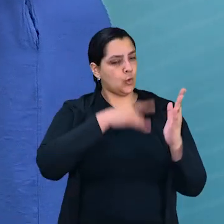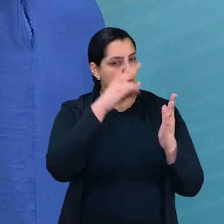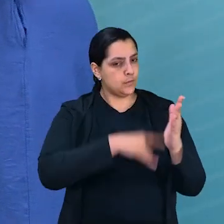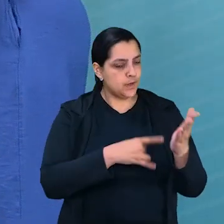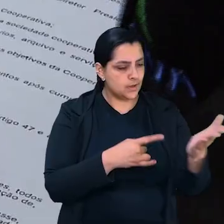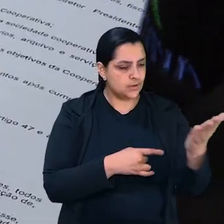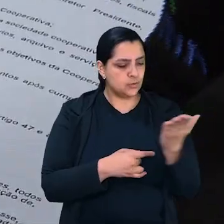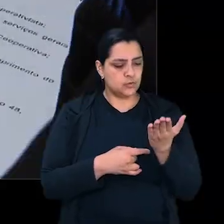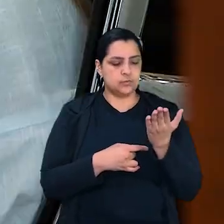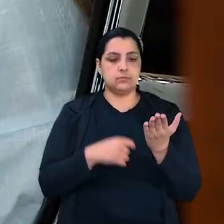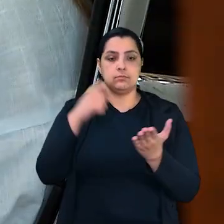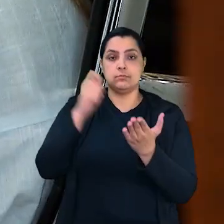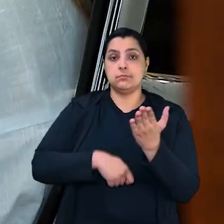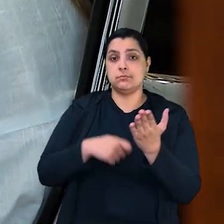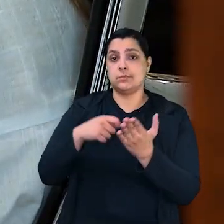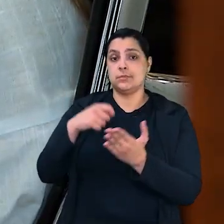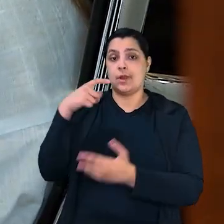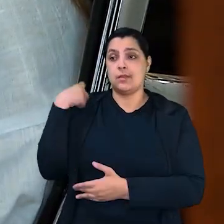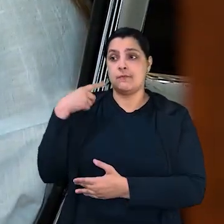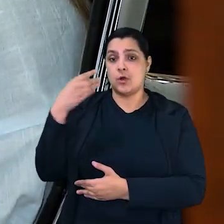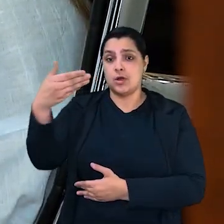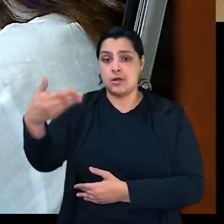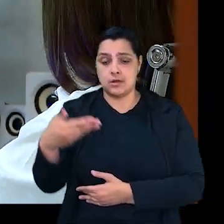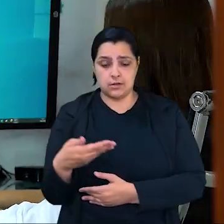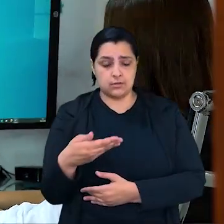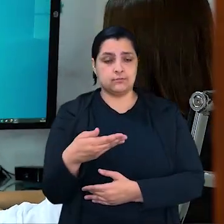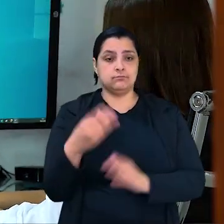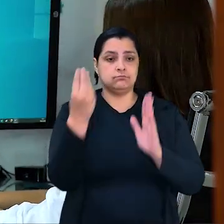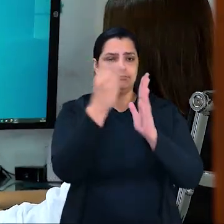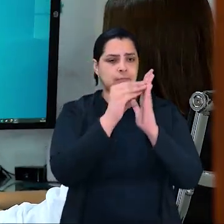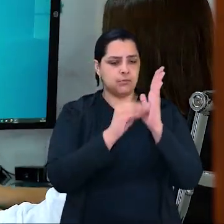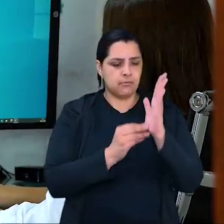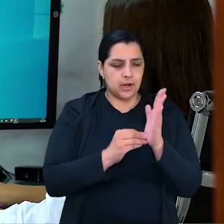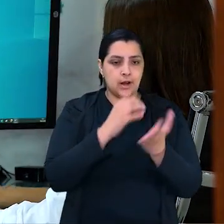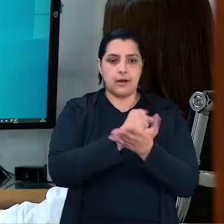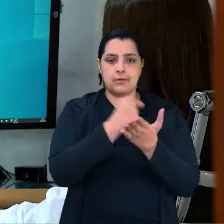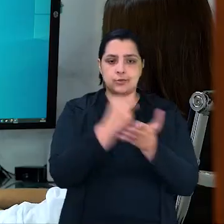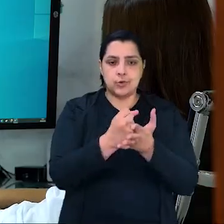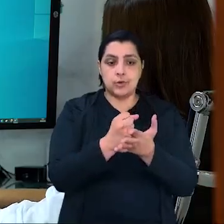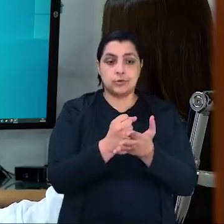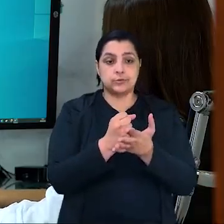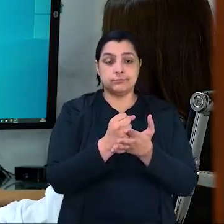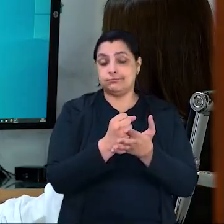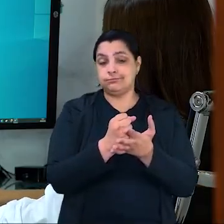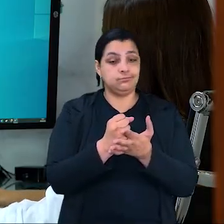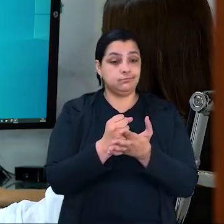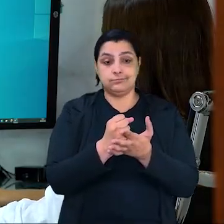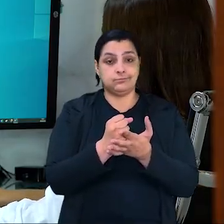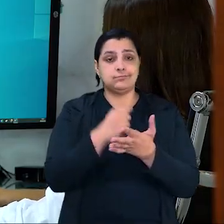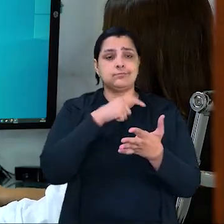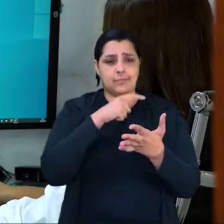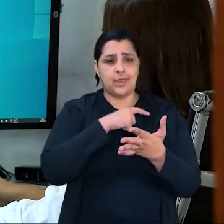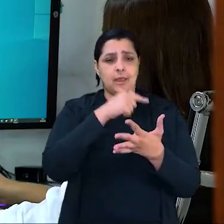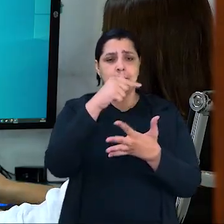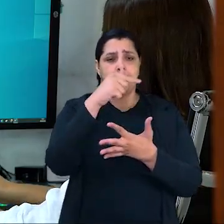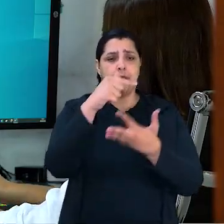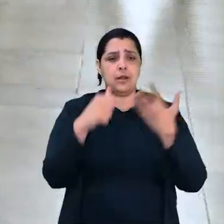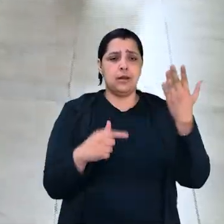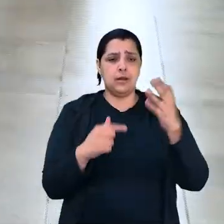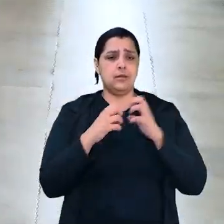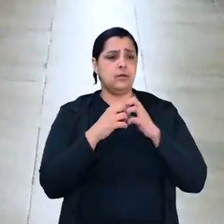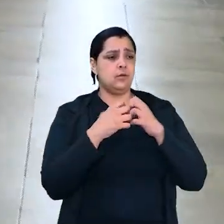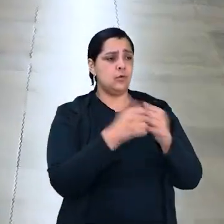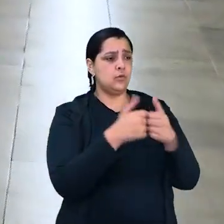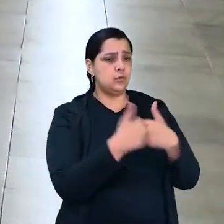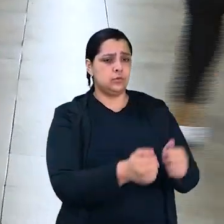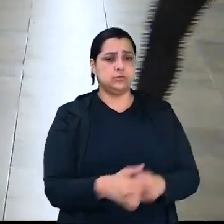Reunir documentos, contratar advogado, fazer registros em cartório. E não para por aí.